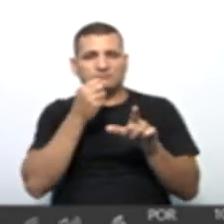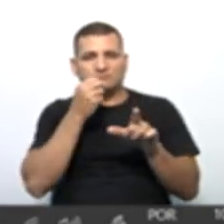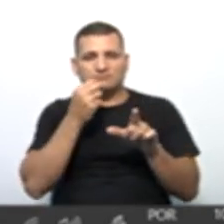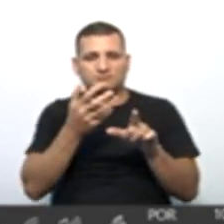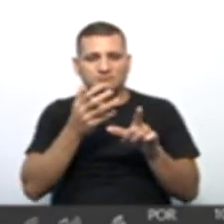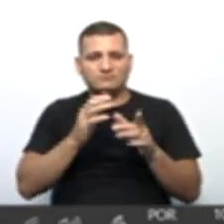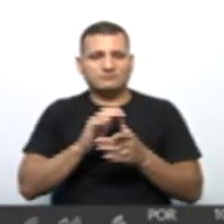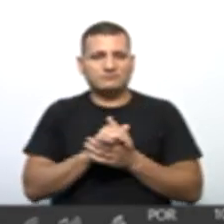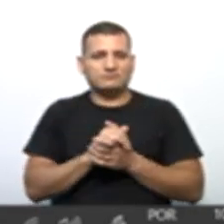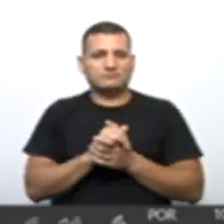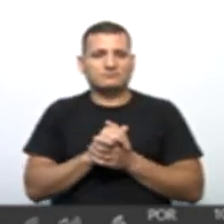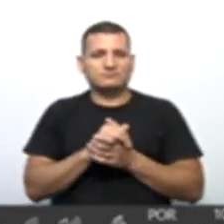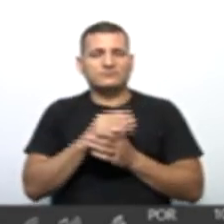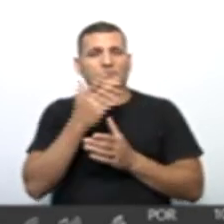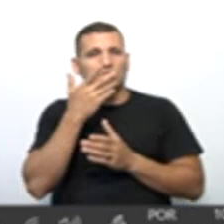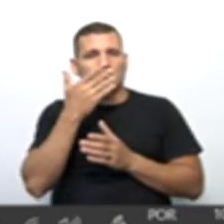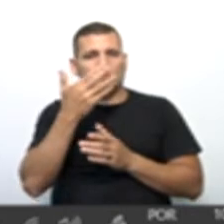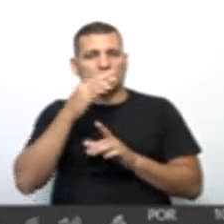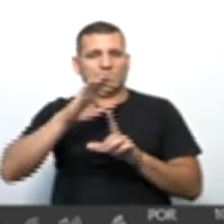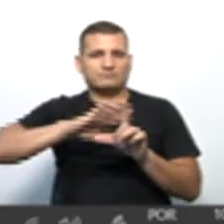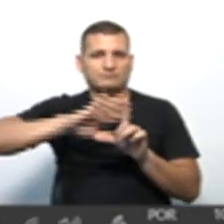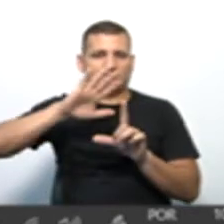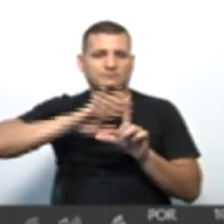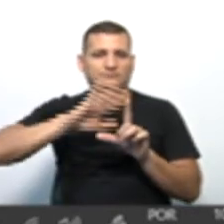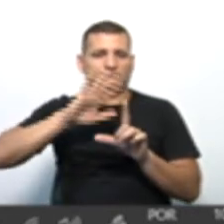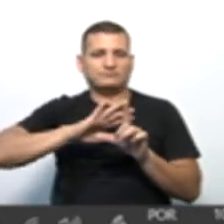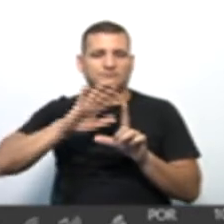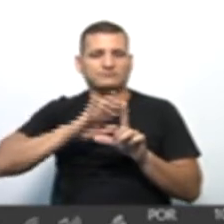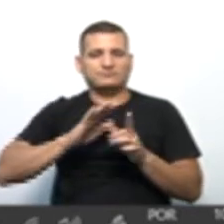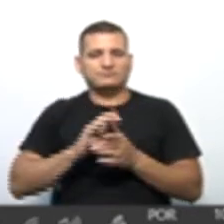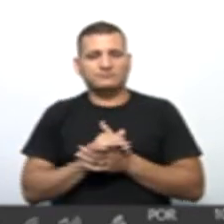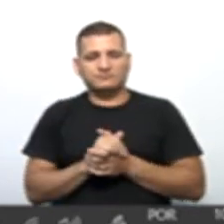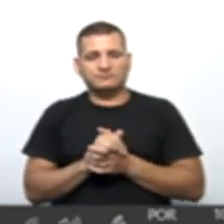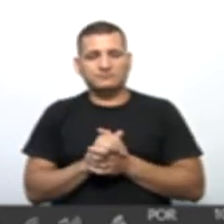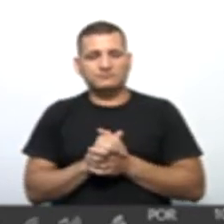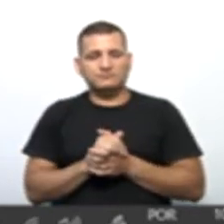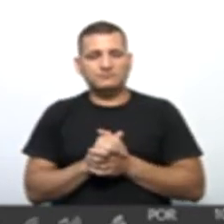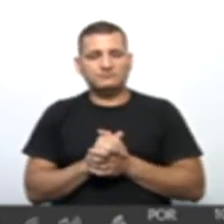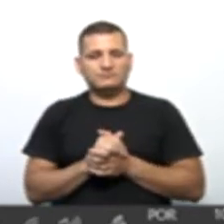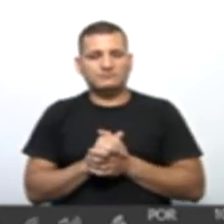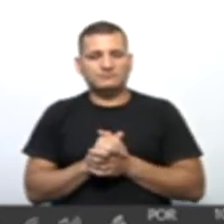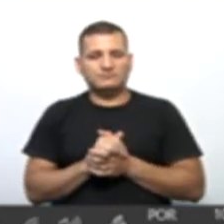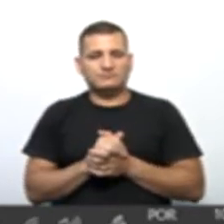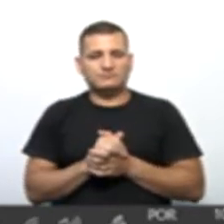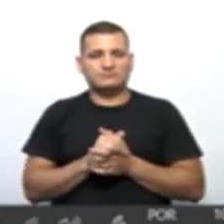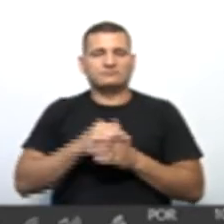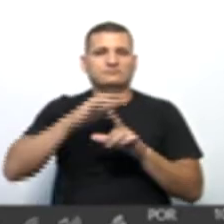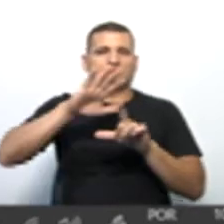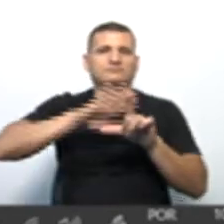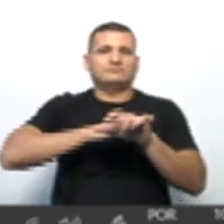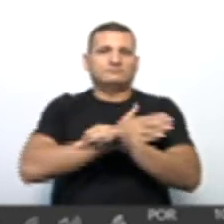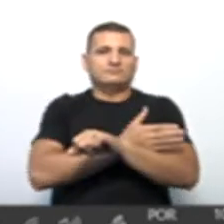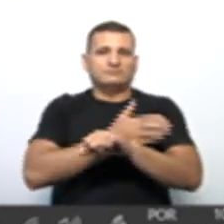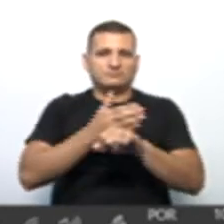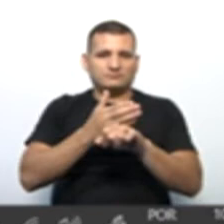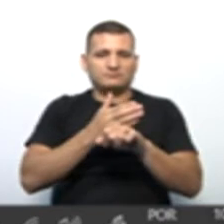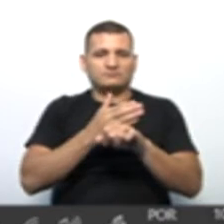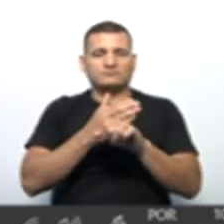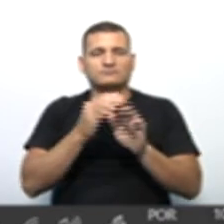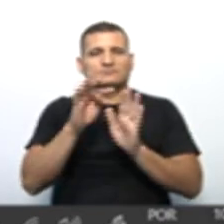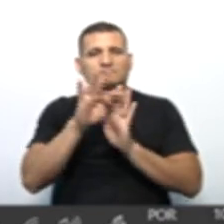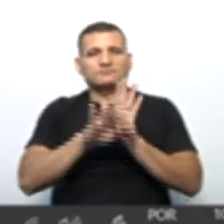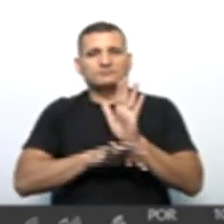a partir do contraste que nós conversamos é também evidente é fundo branco o texto preto é